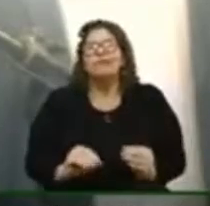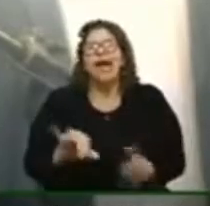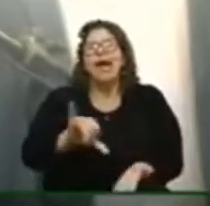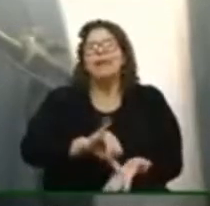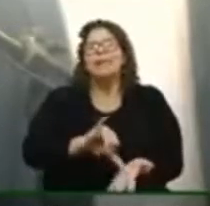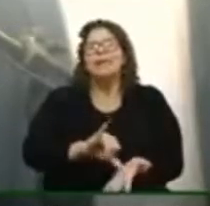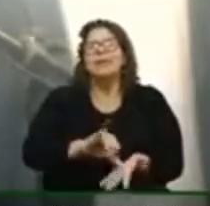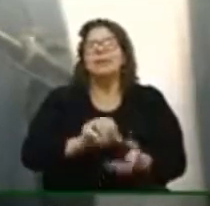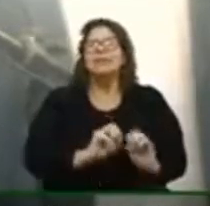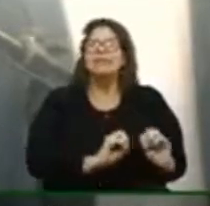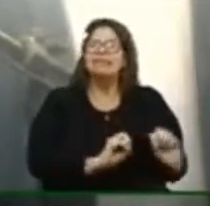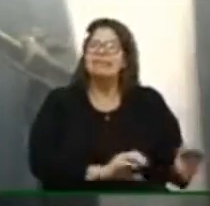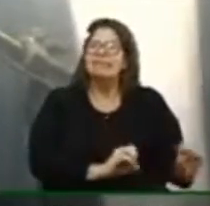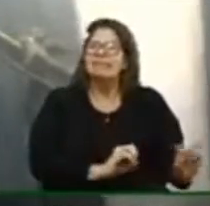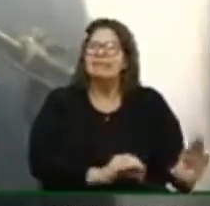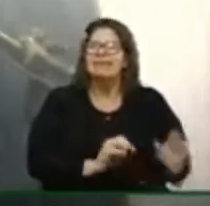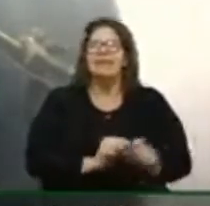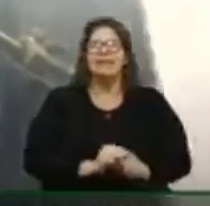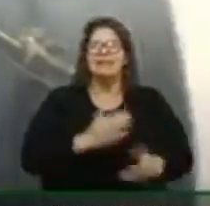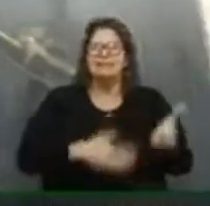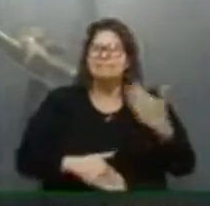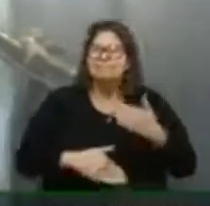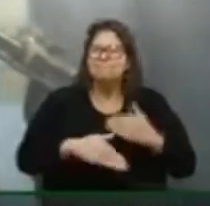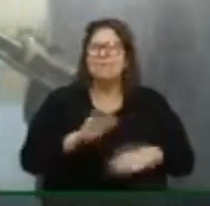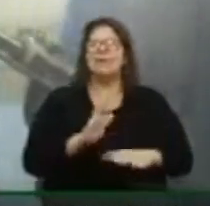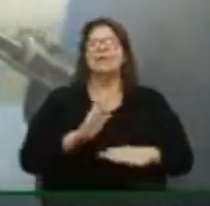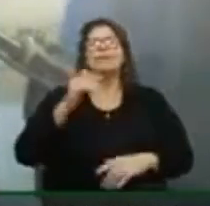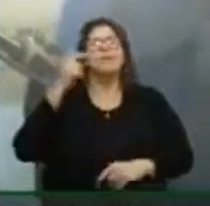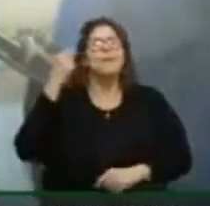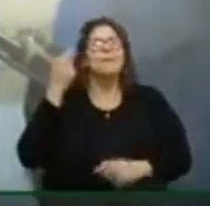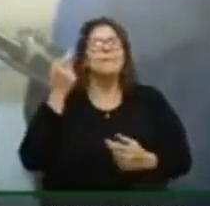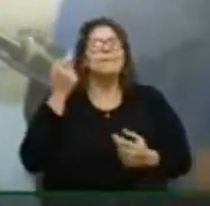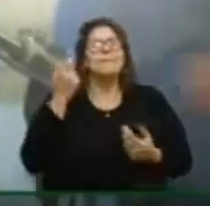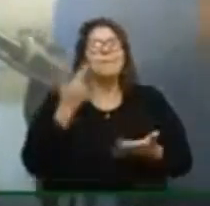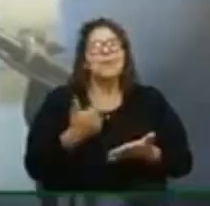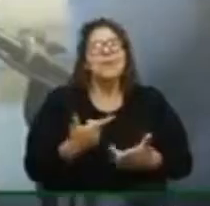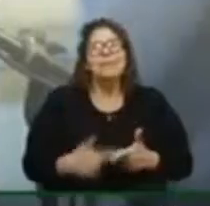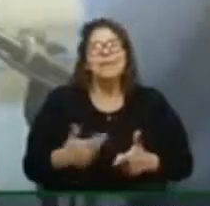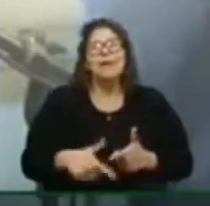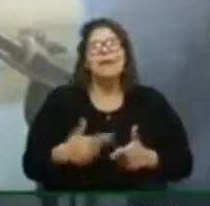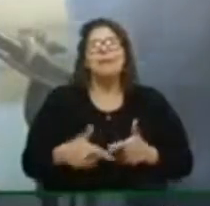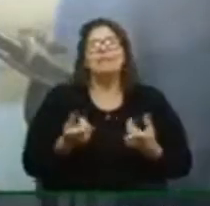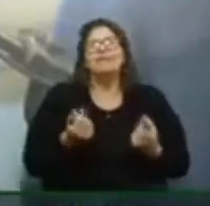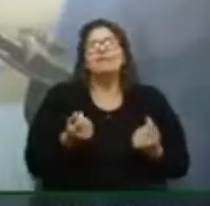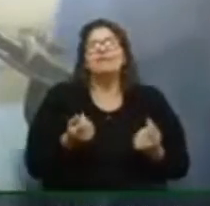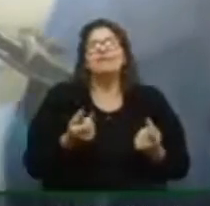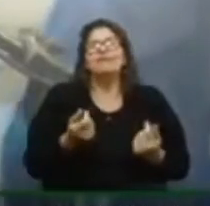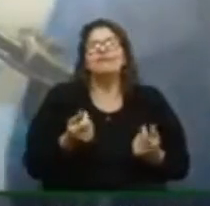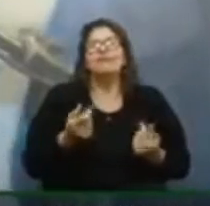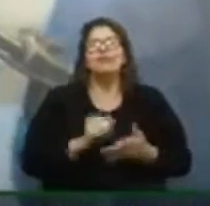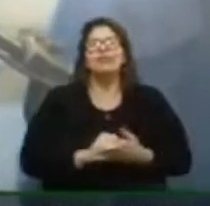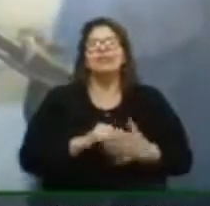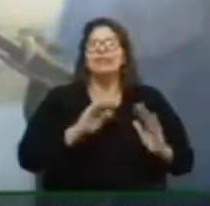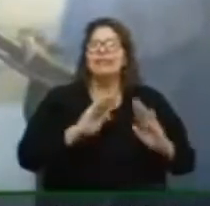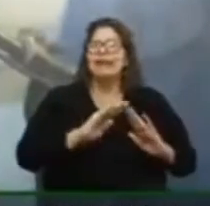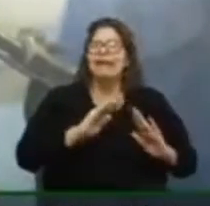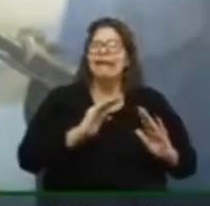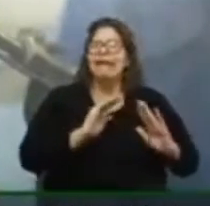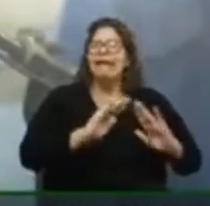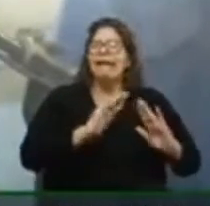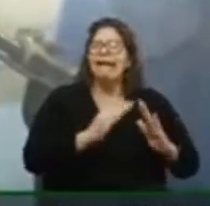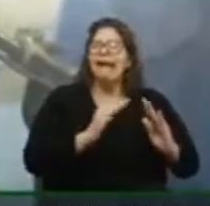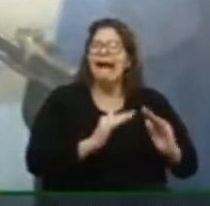regionalmente superando problemas de custo de transporte de custo de casa de estudante que aliás é uma